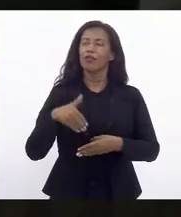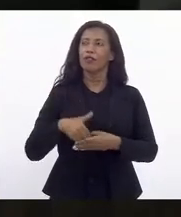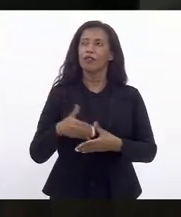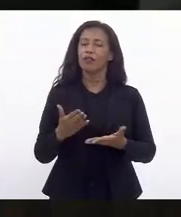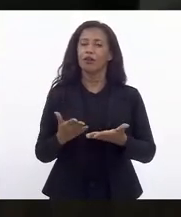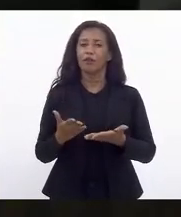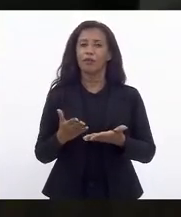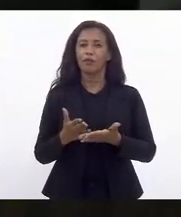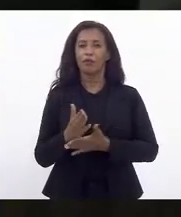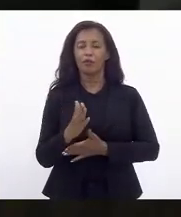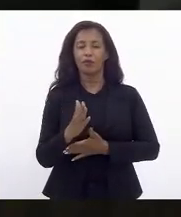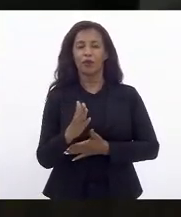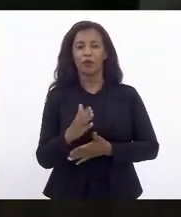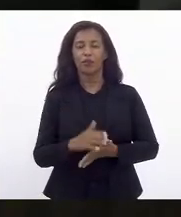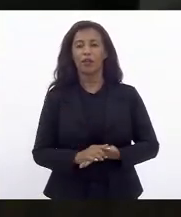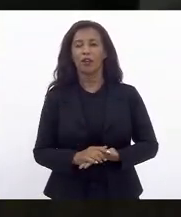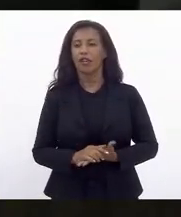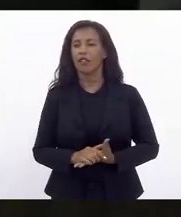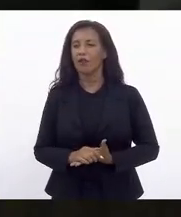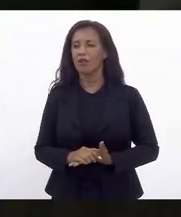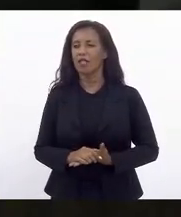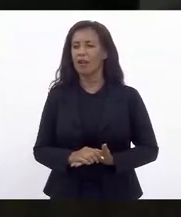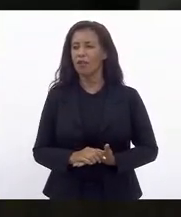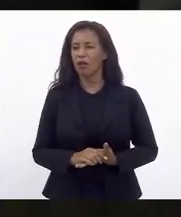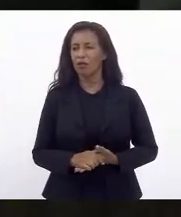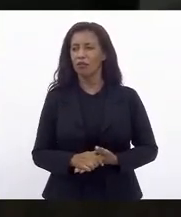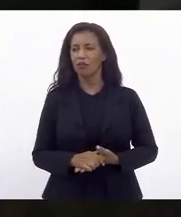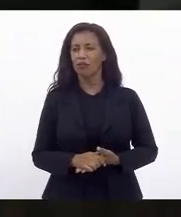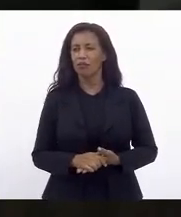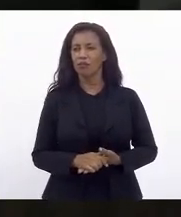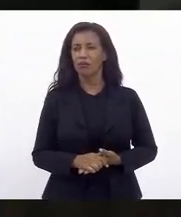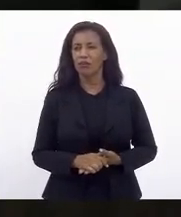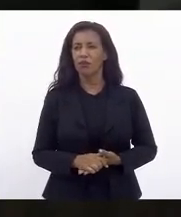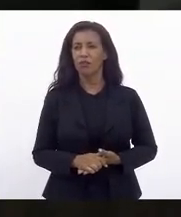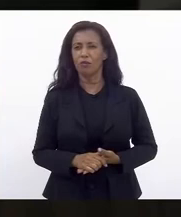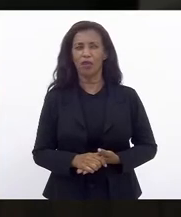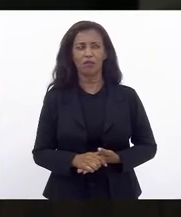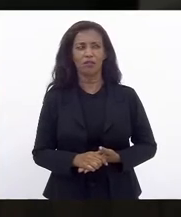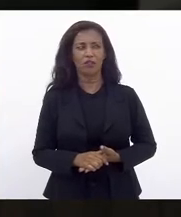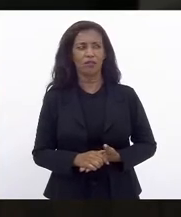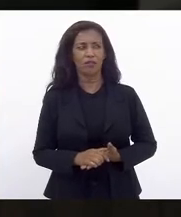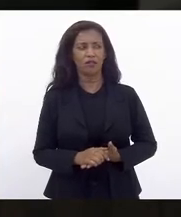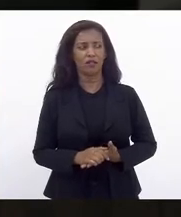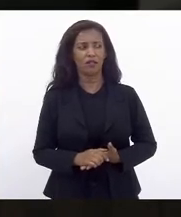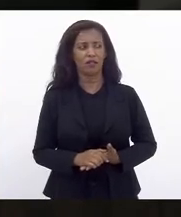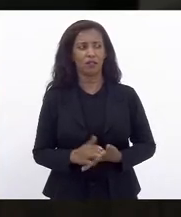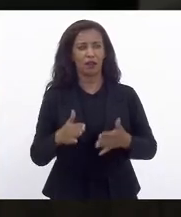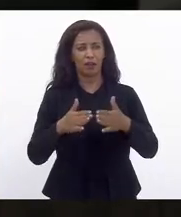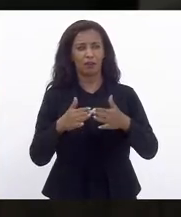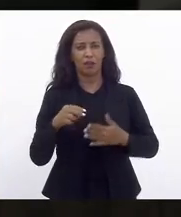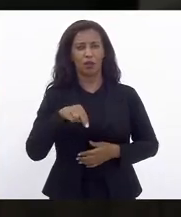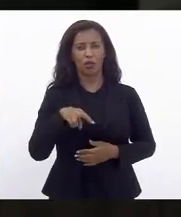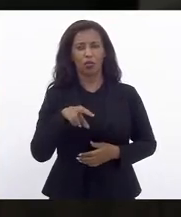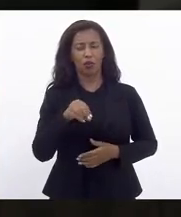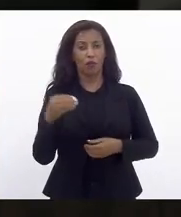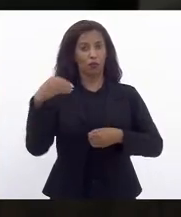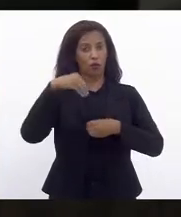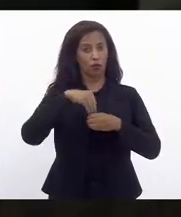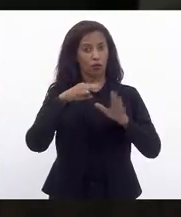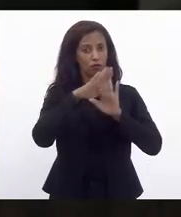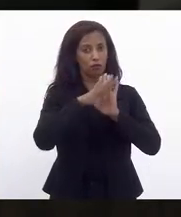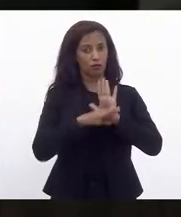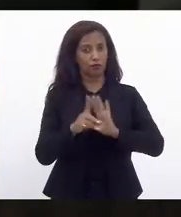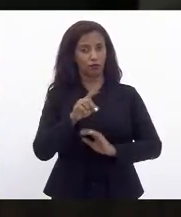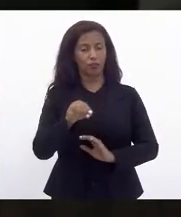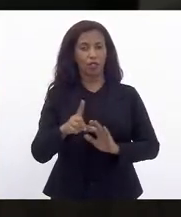que aprovam, permaneçam como estão. Aprovado, vai a promulgação com voto pela abstenção do Novo. Incluído na ordem do dia, de acordo com o parágrafo 1º do